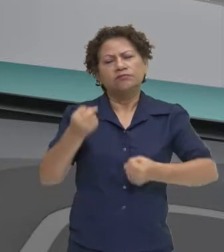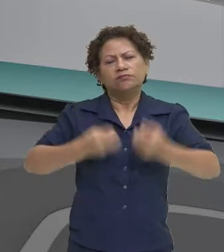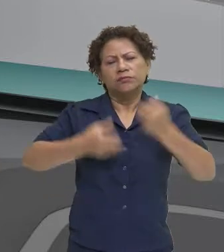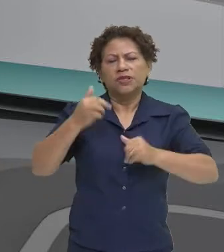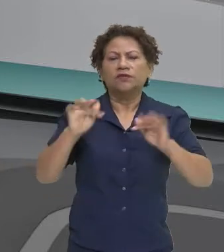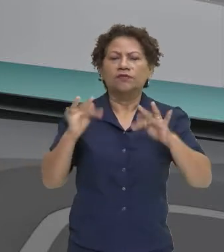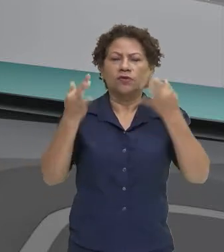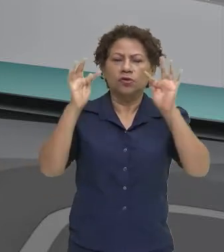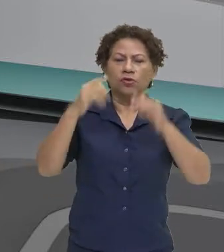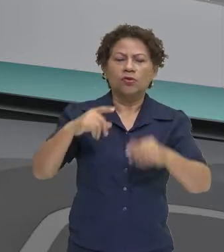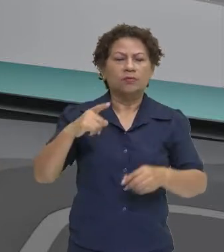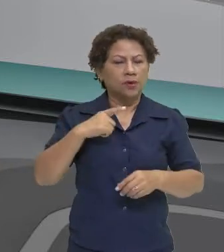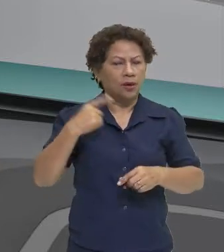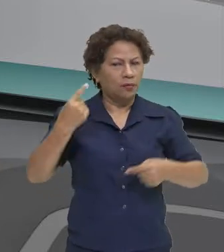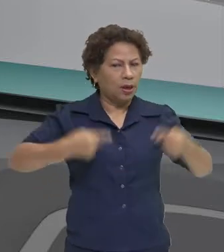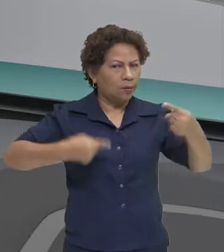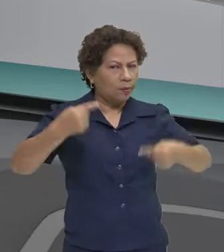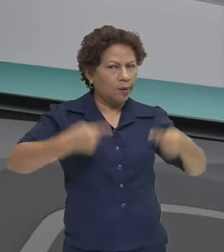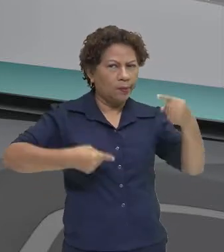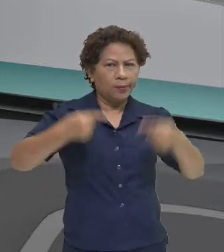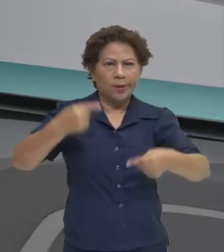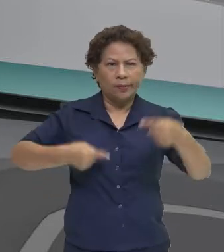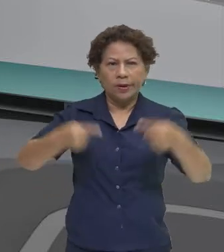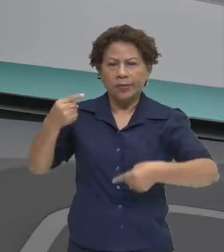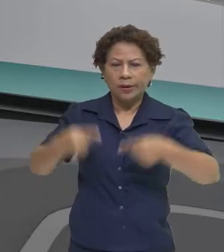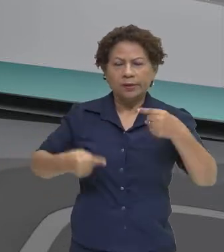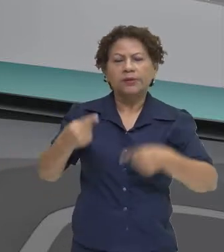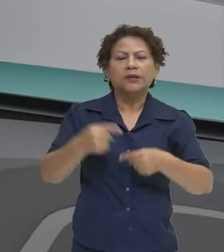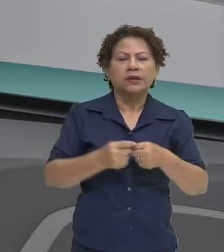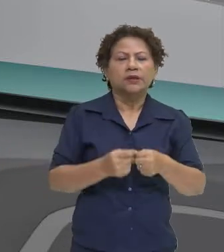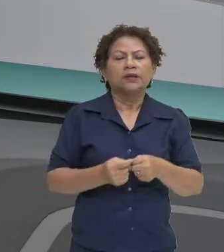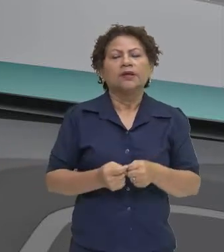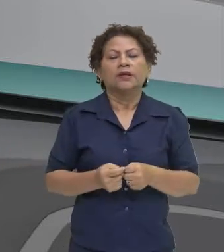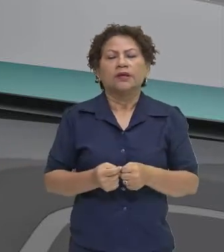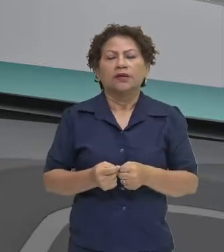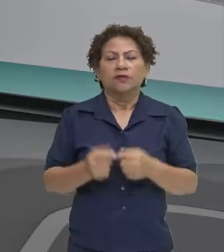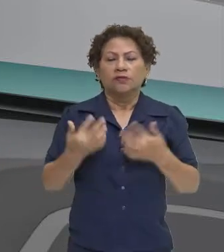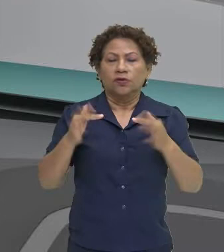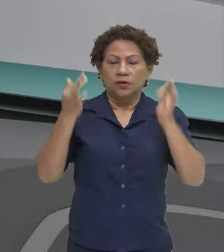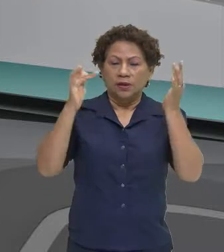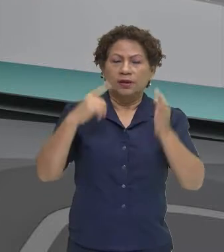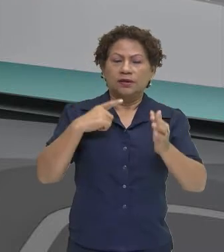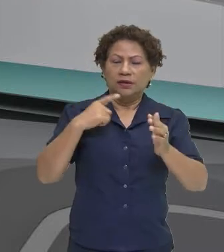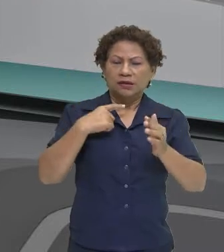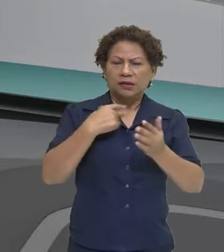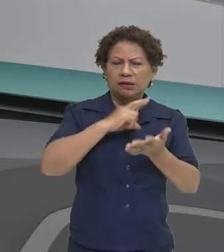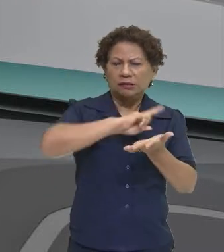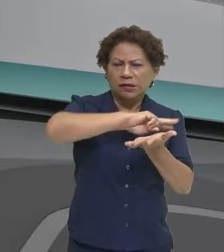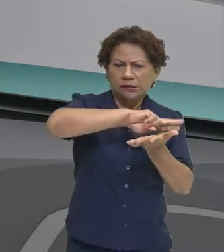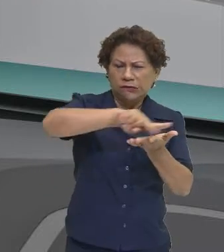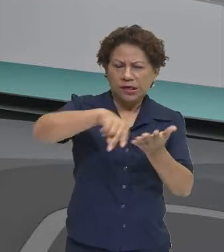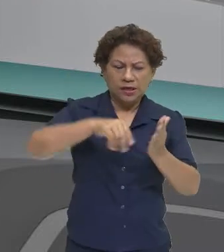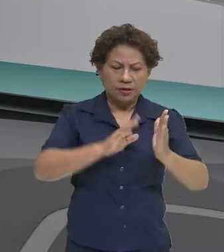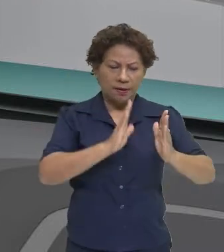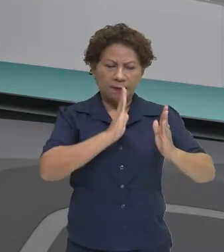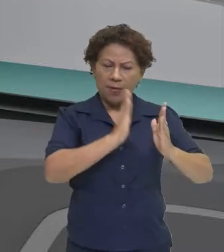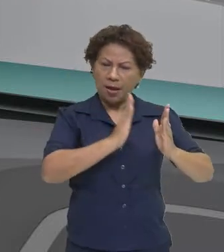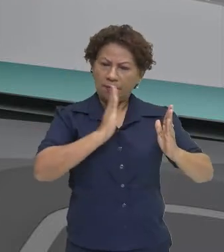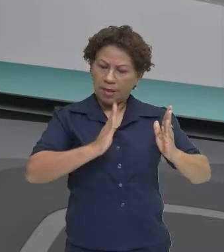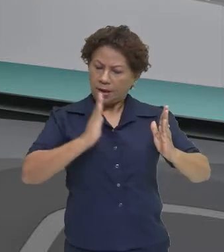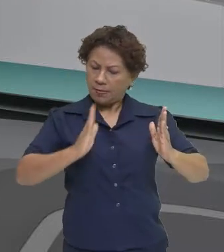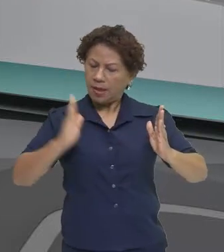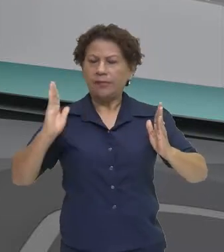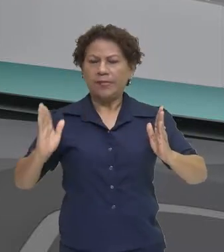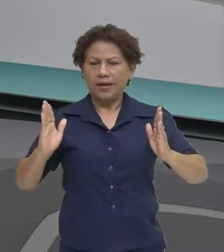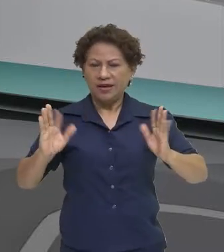existem debates que vão criando, que diz assim, que o folclore existem várias etapas, vamos dizer,